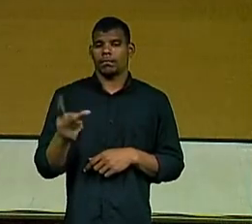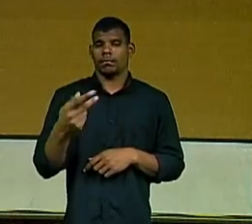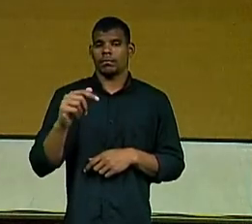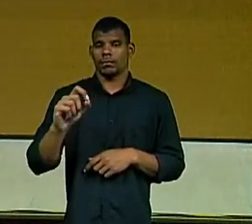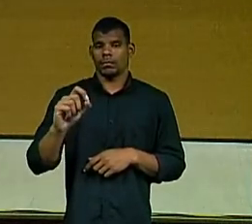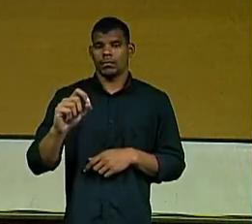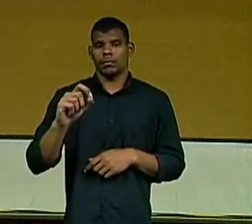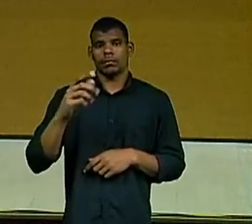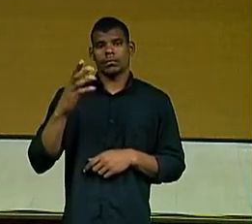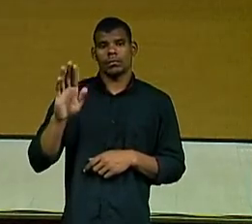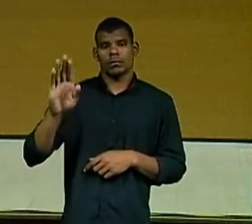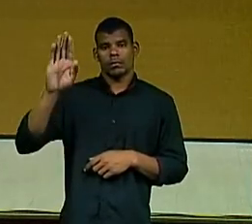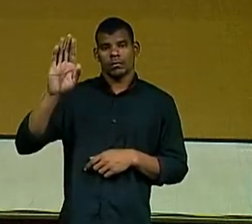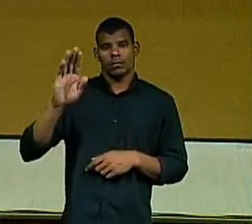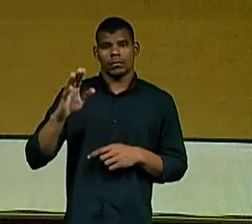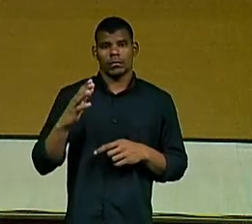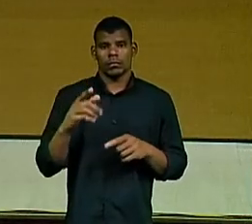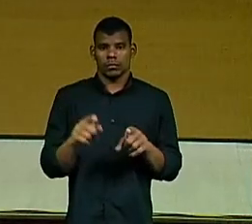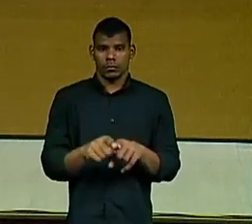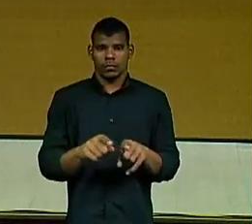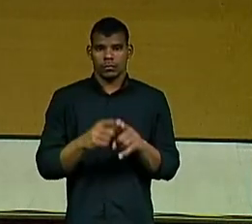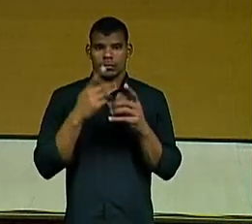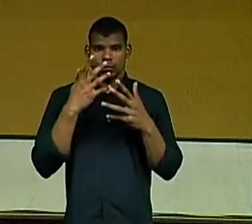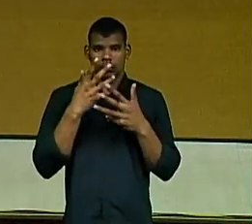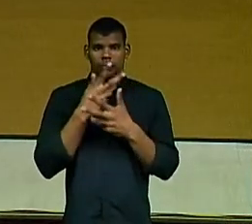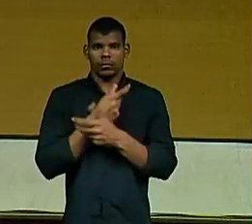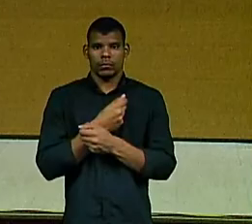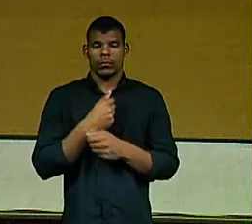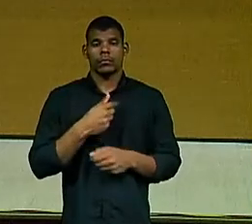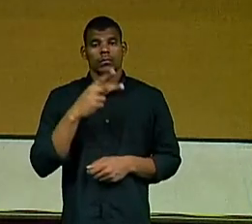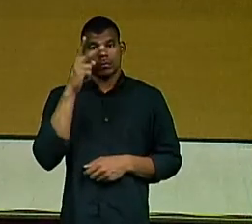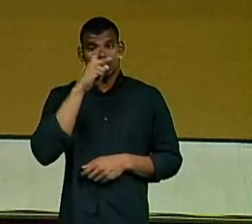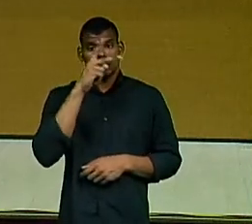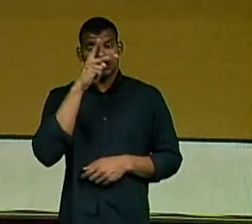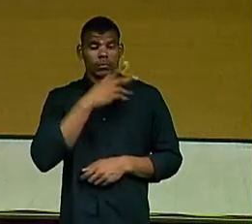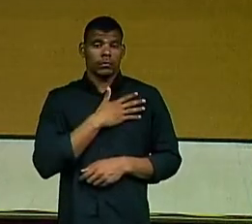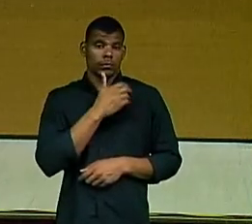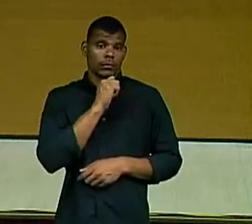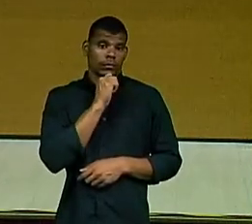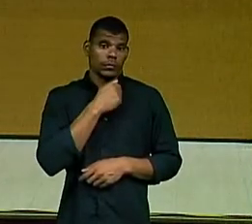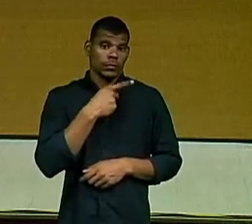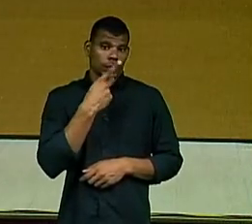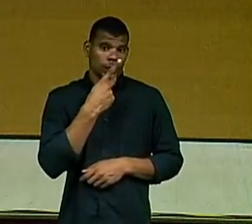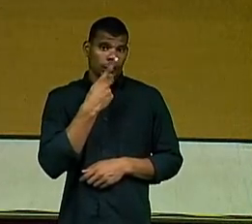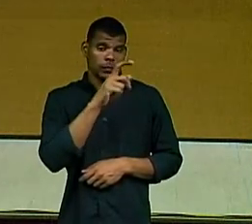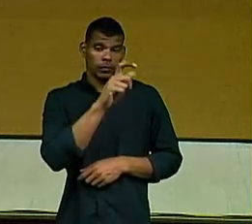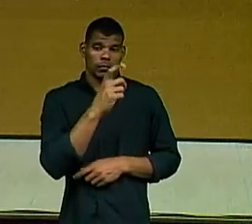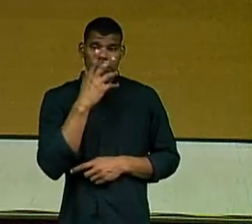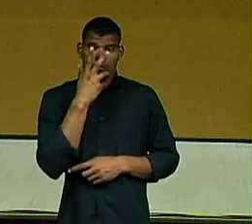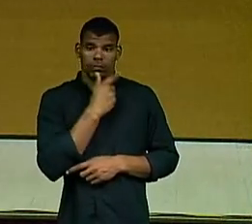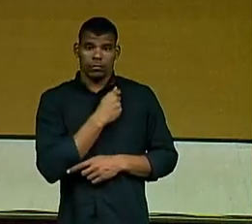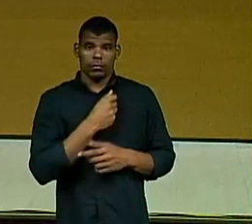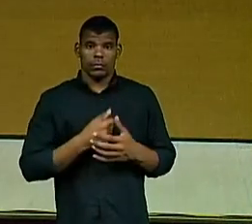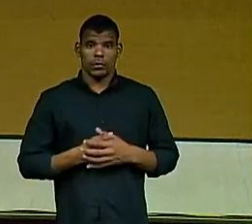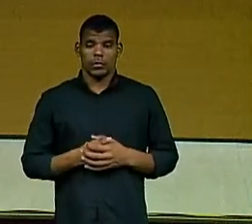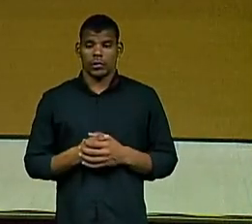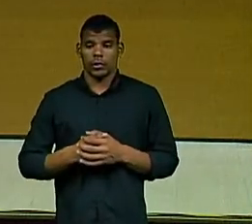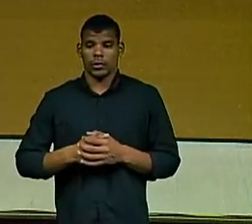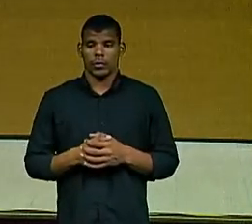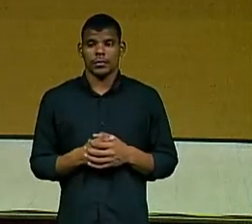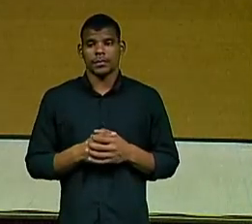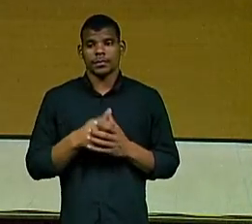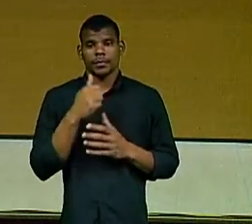um candidato também bonito né eu lembro da minha mãe dizendo assim ah ele era muito bonito né muitas mulheres